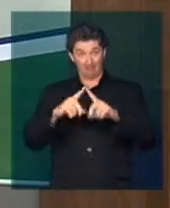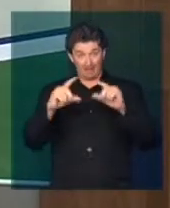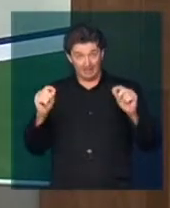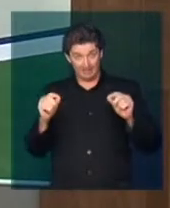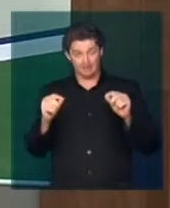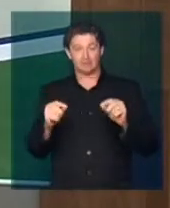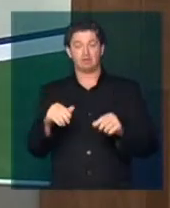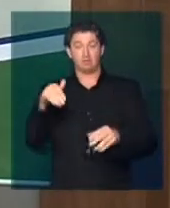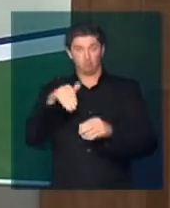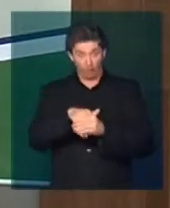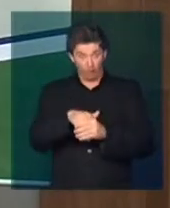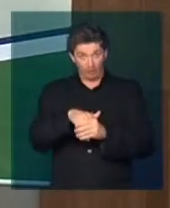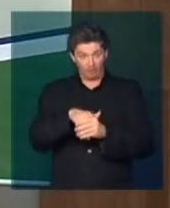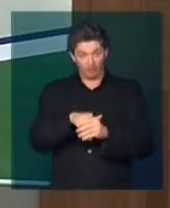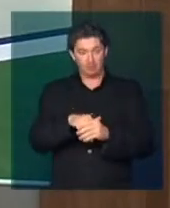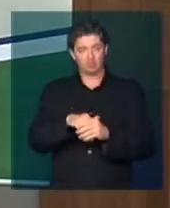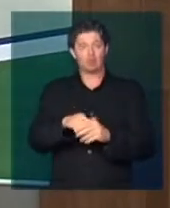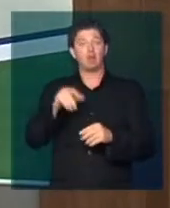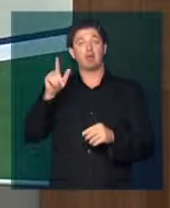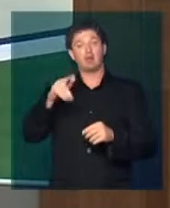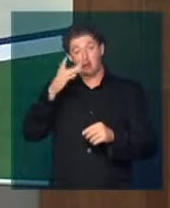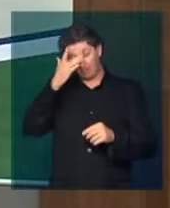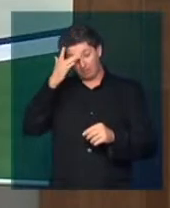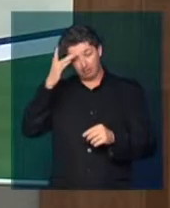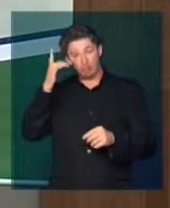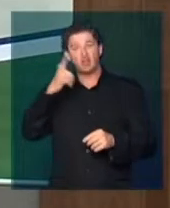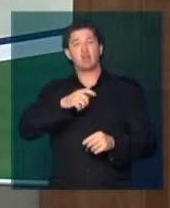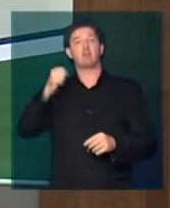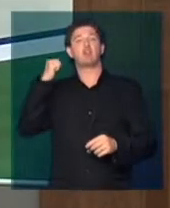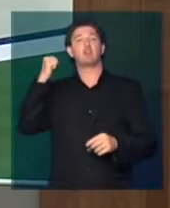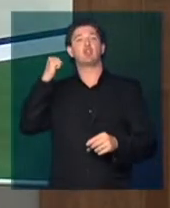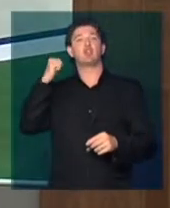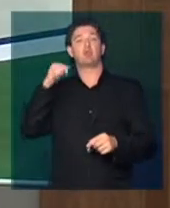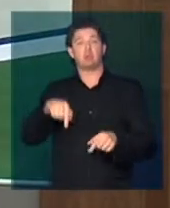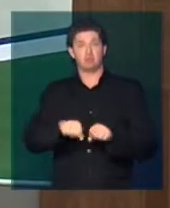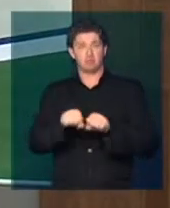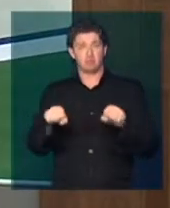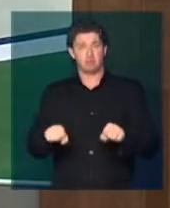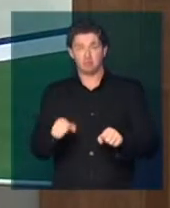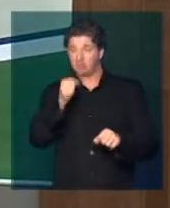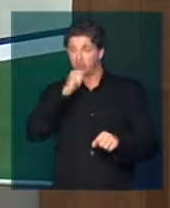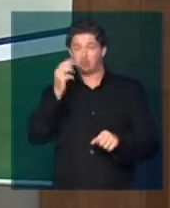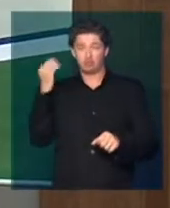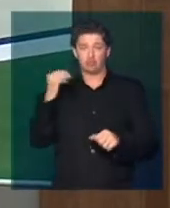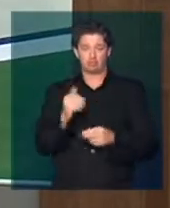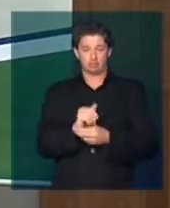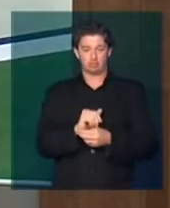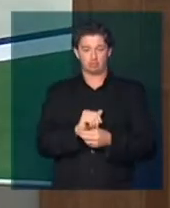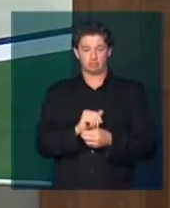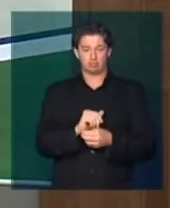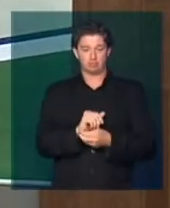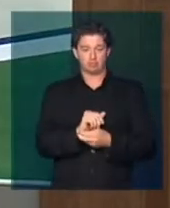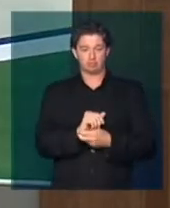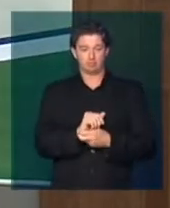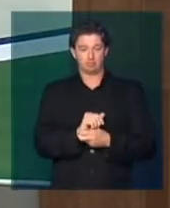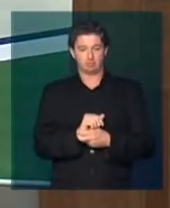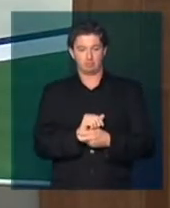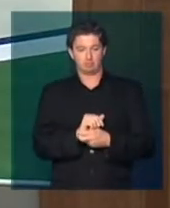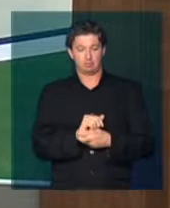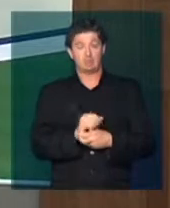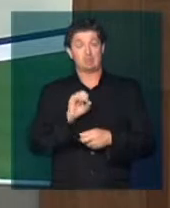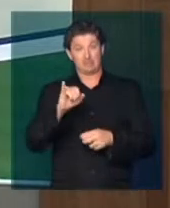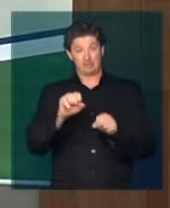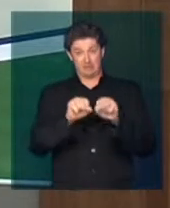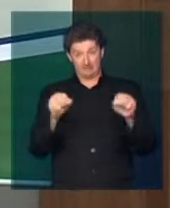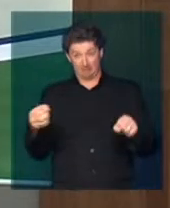que vai votar, é o camarada que é vitorioso nesse sistema. Então, quando se lhe apresenta um sistema